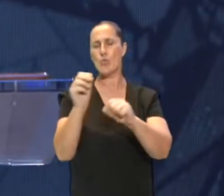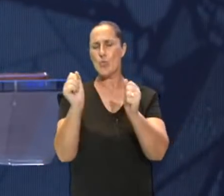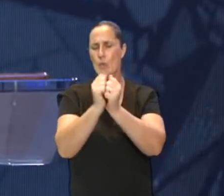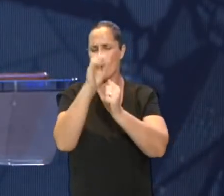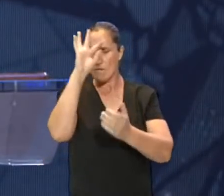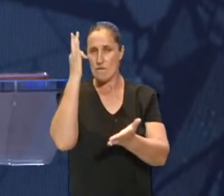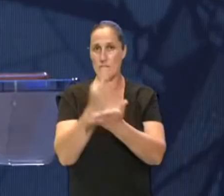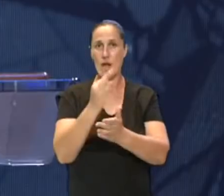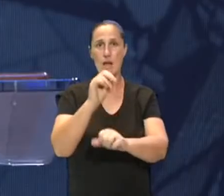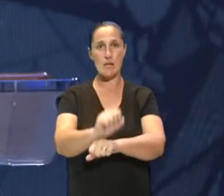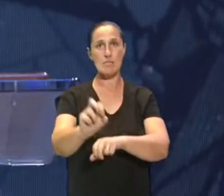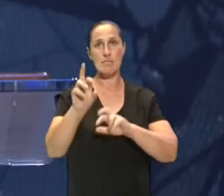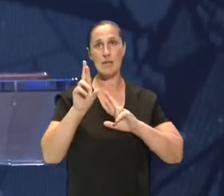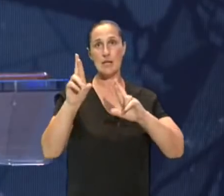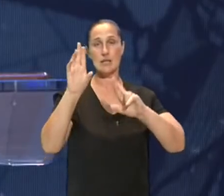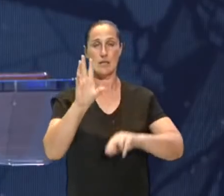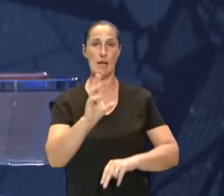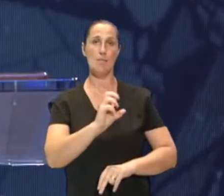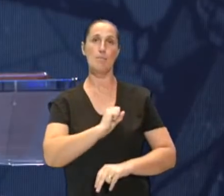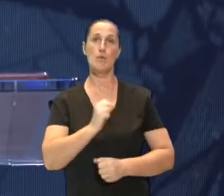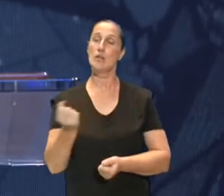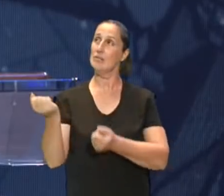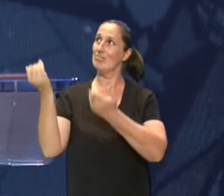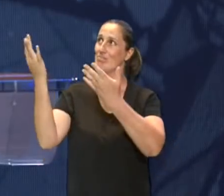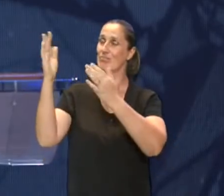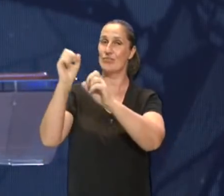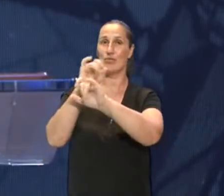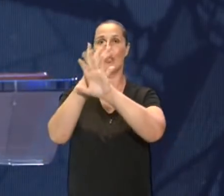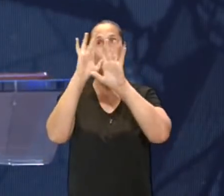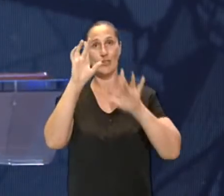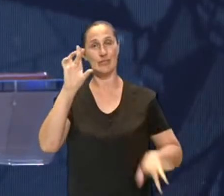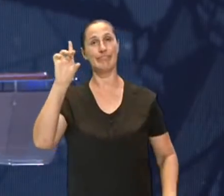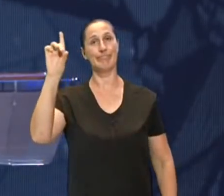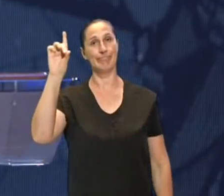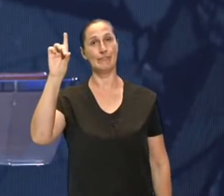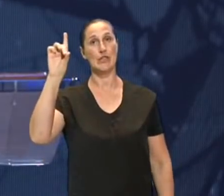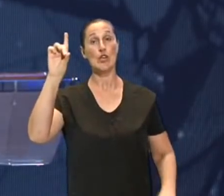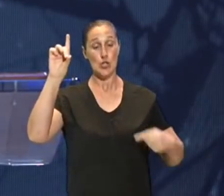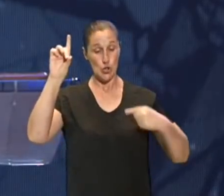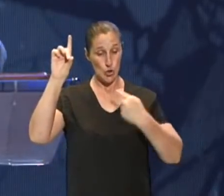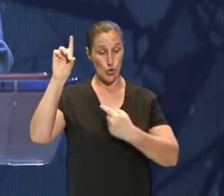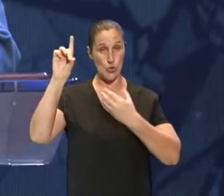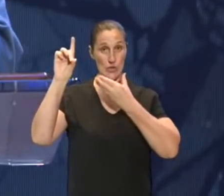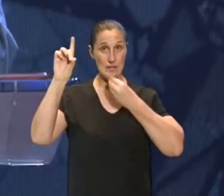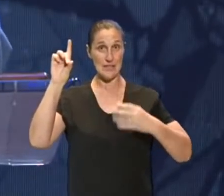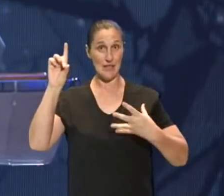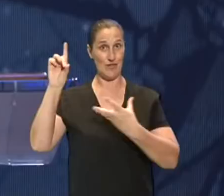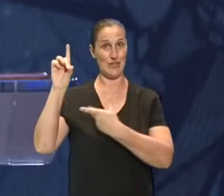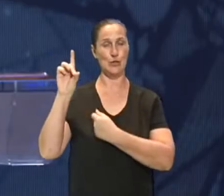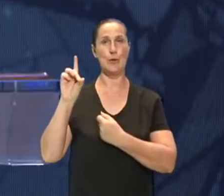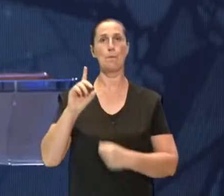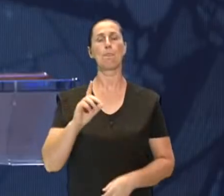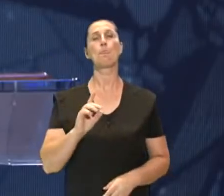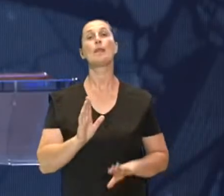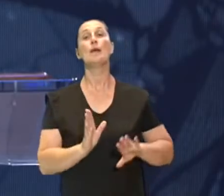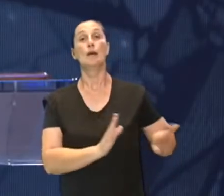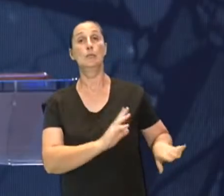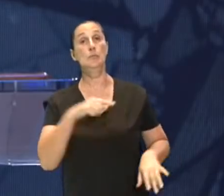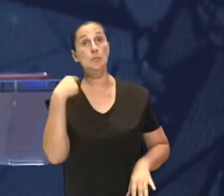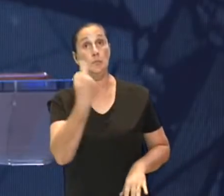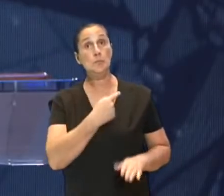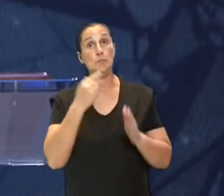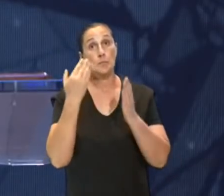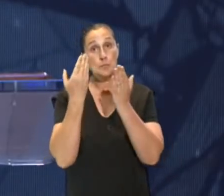esperança e com amor, rendendo glória a Jesus, o nosso Salvador. Nós estamos estudando orações da Bíblia, e eu